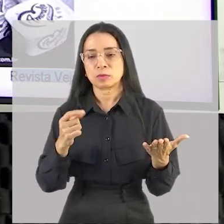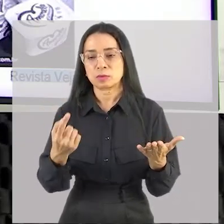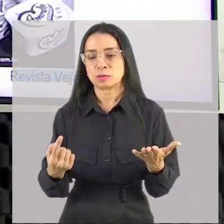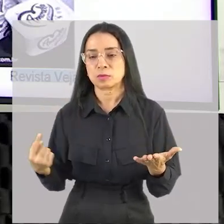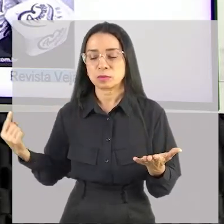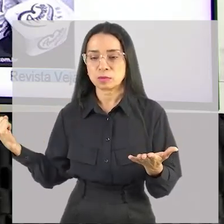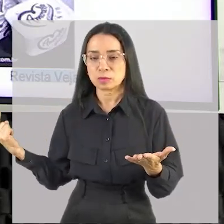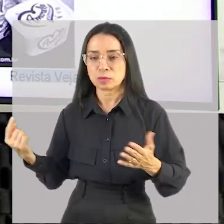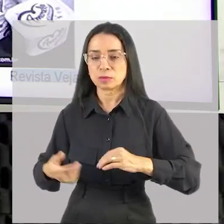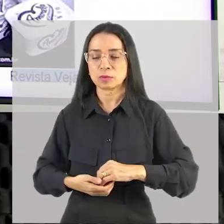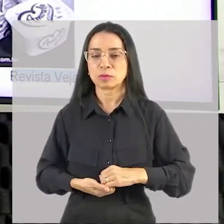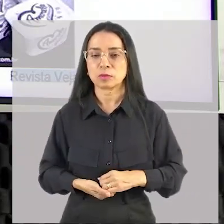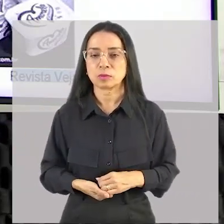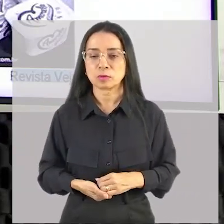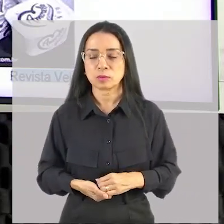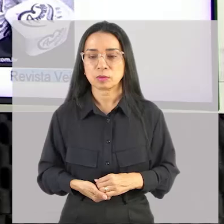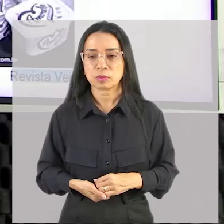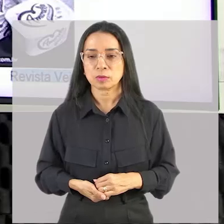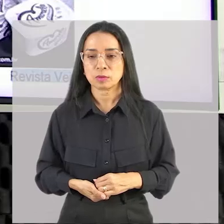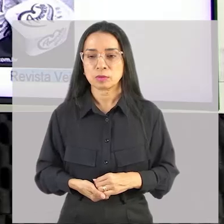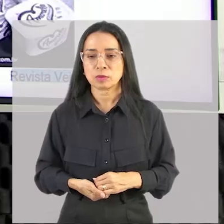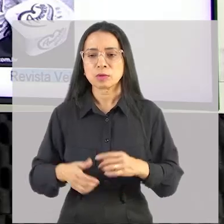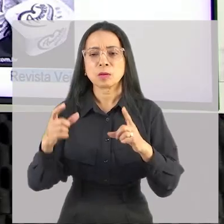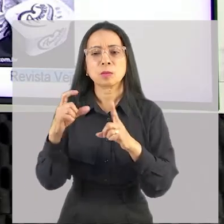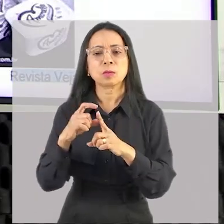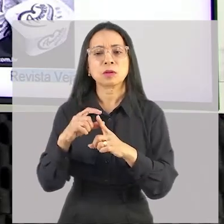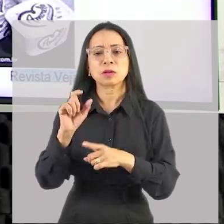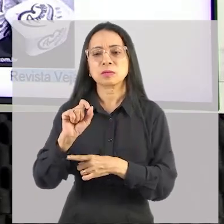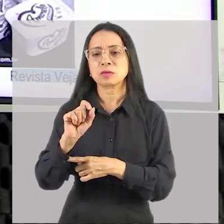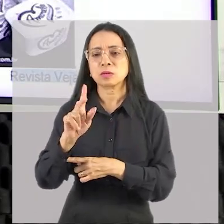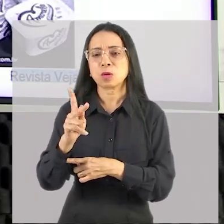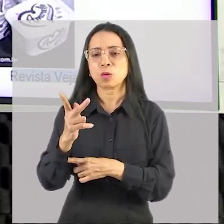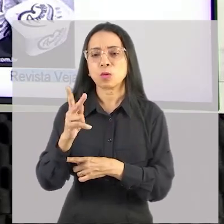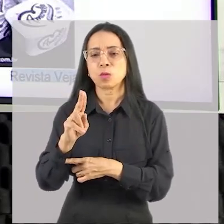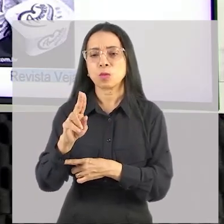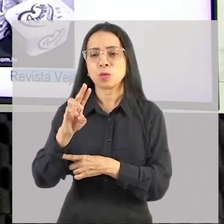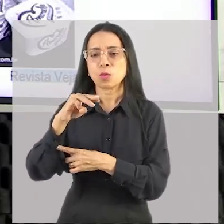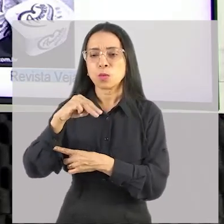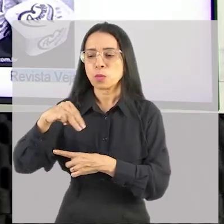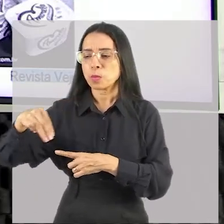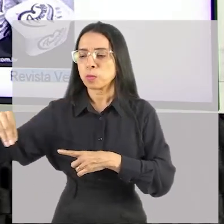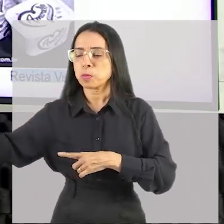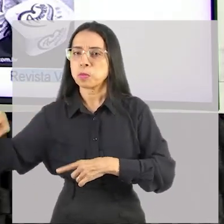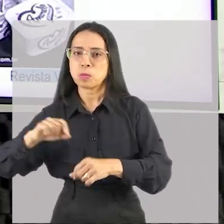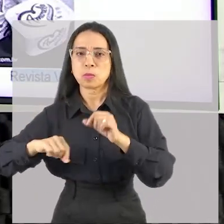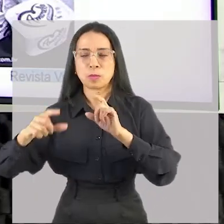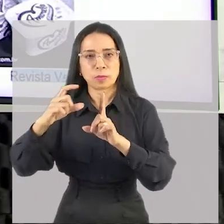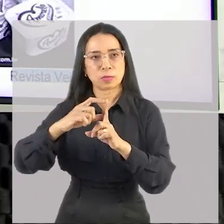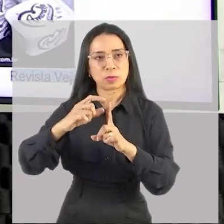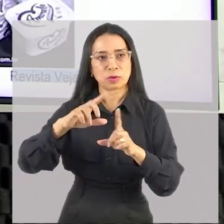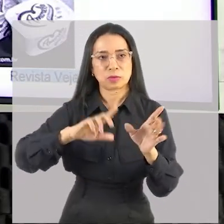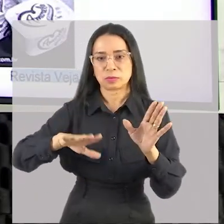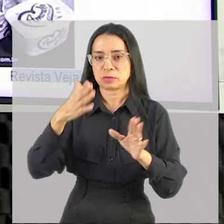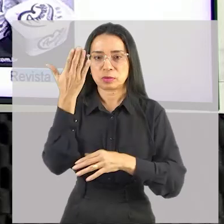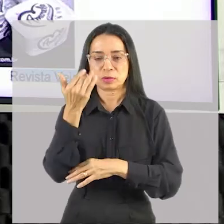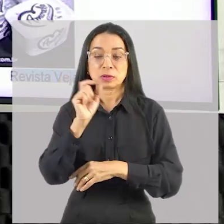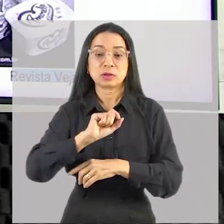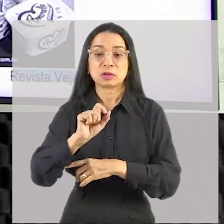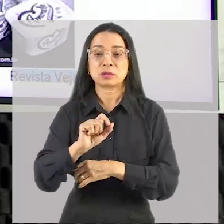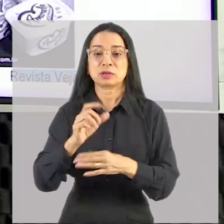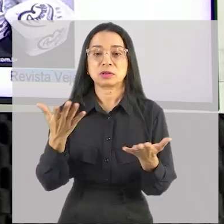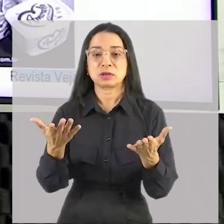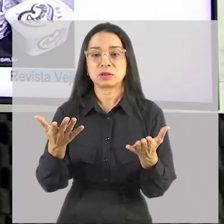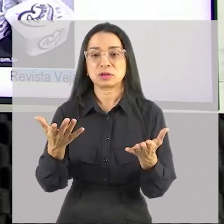todo o seu amor com apenas uma palavra. Que palavra é essa? É palavra? Eu já sei que é